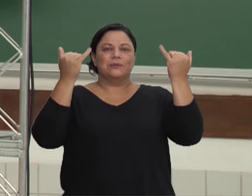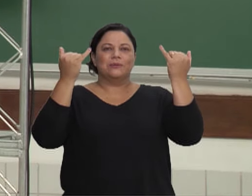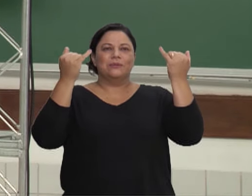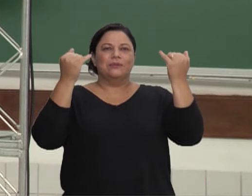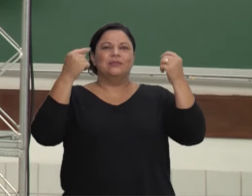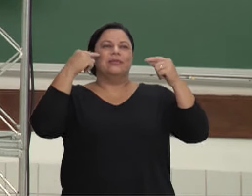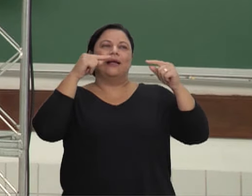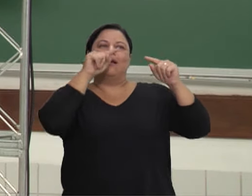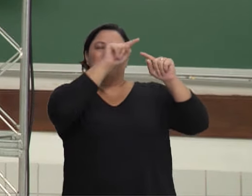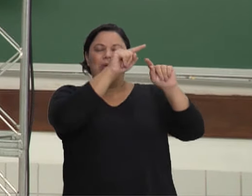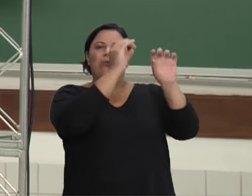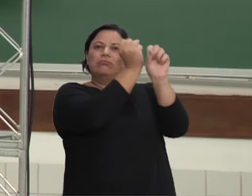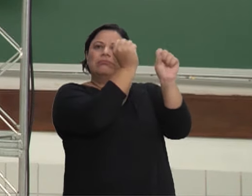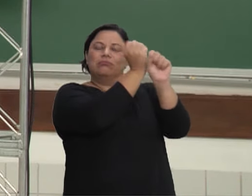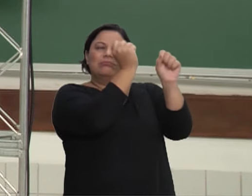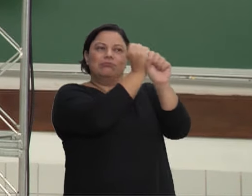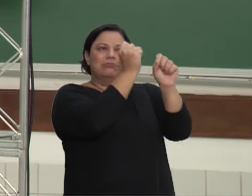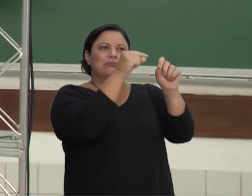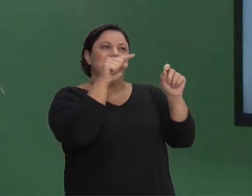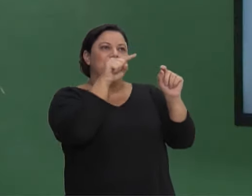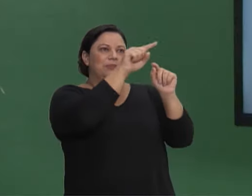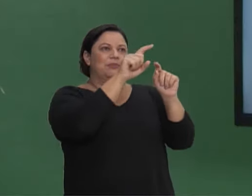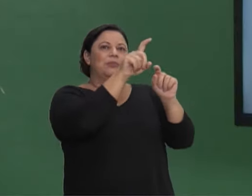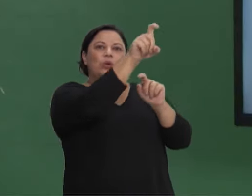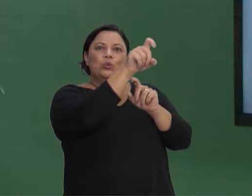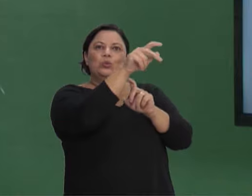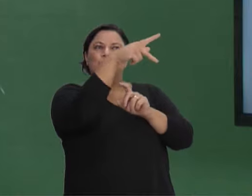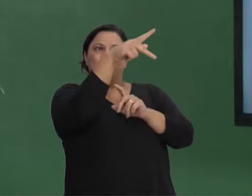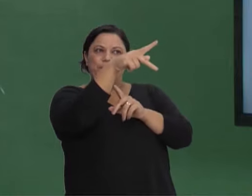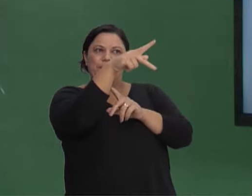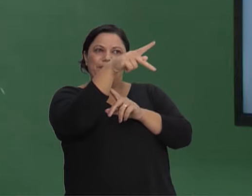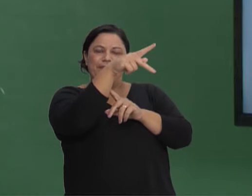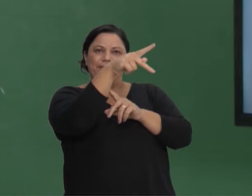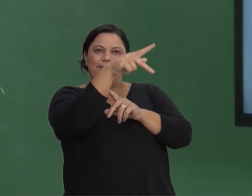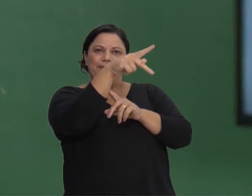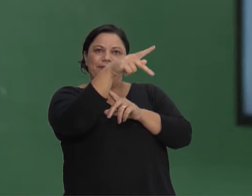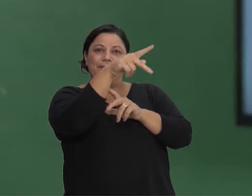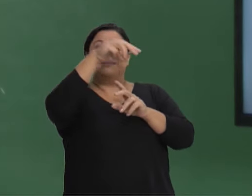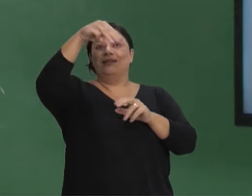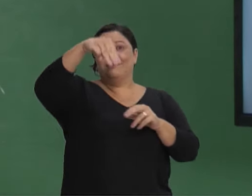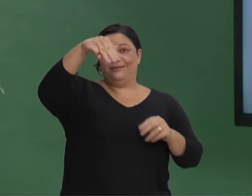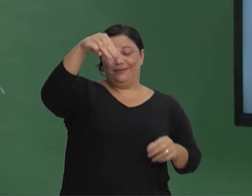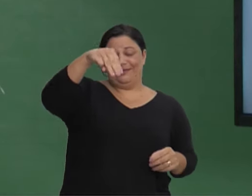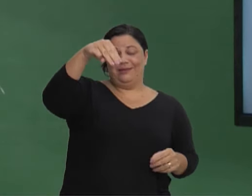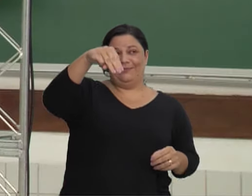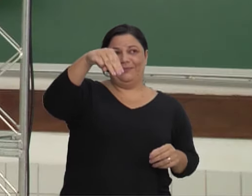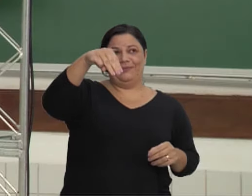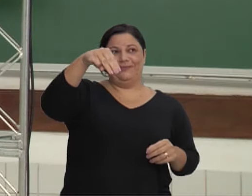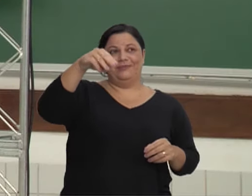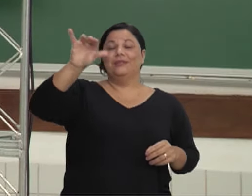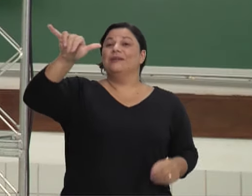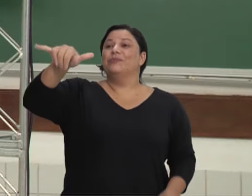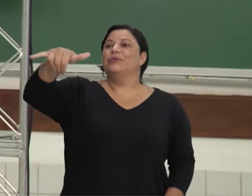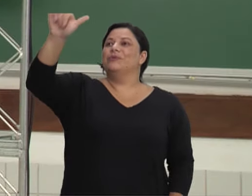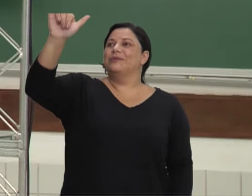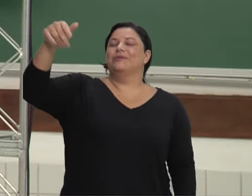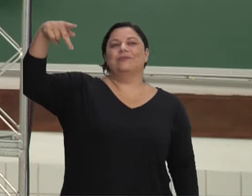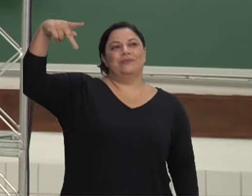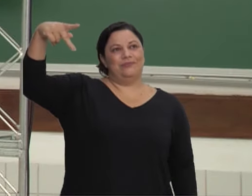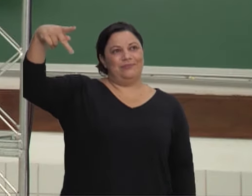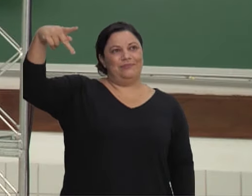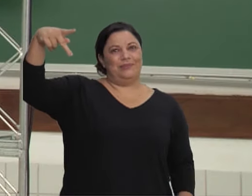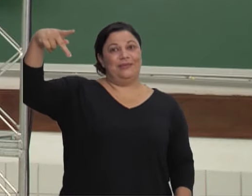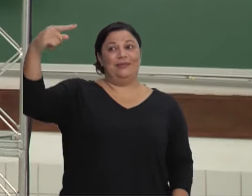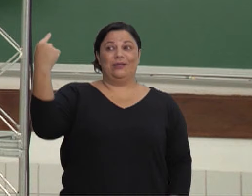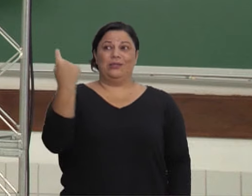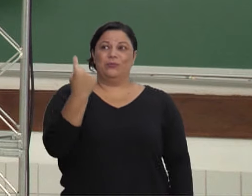tenho lá que meu x de p, nesse caso, ele é m. E meu y de p,